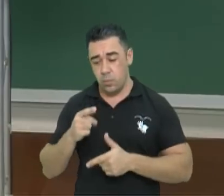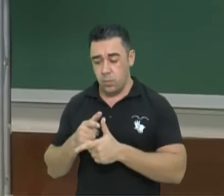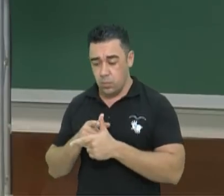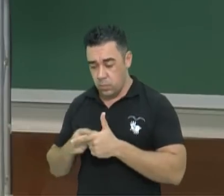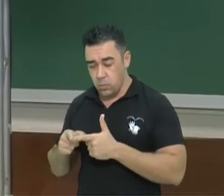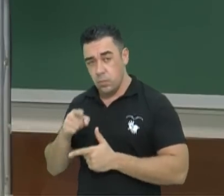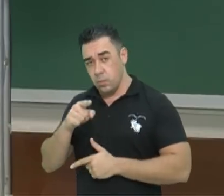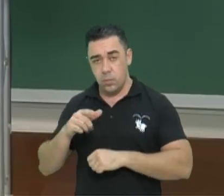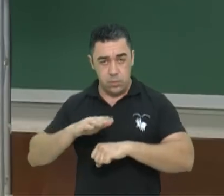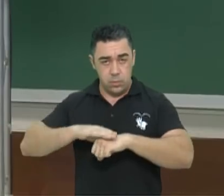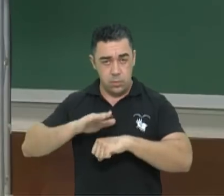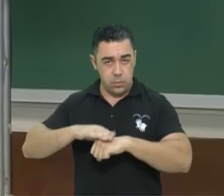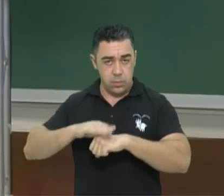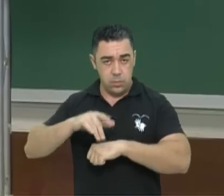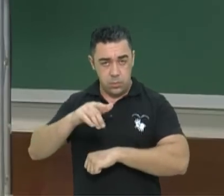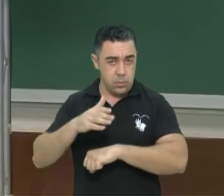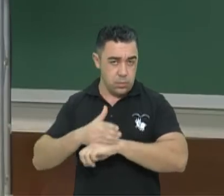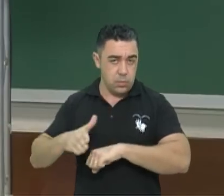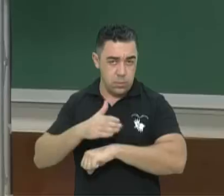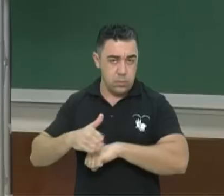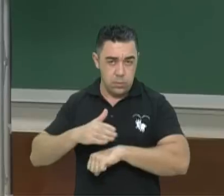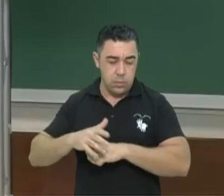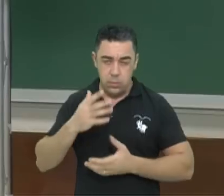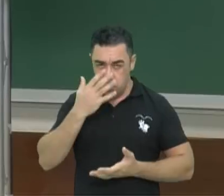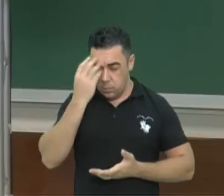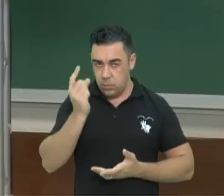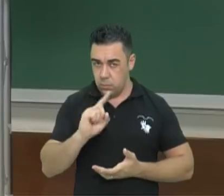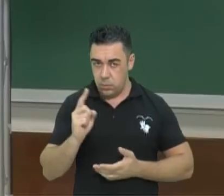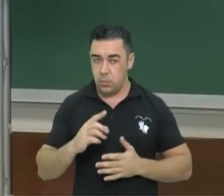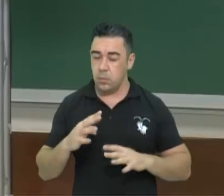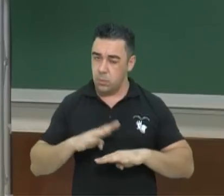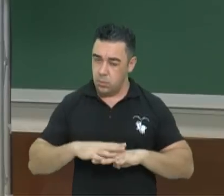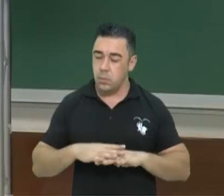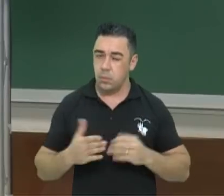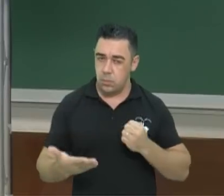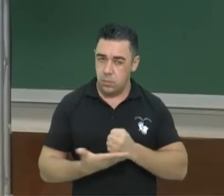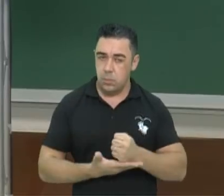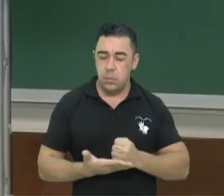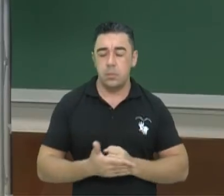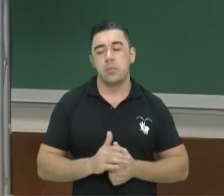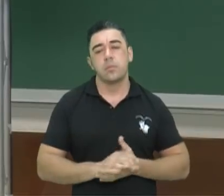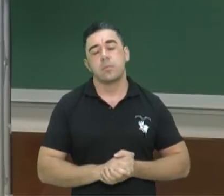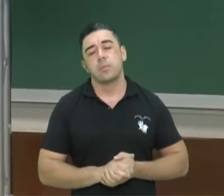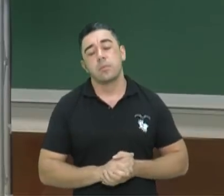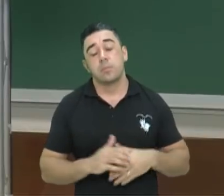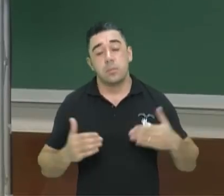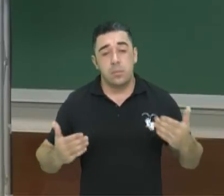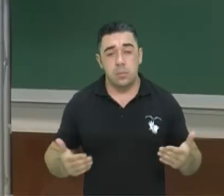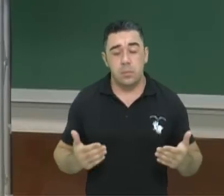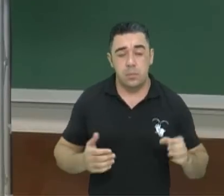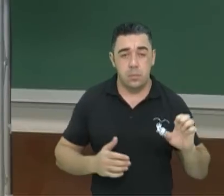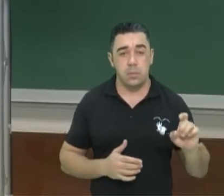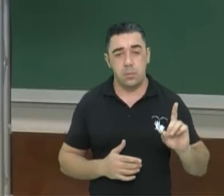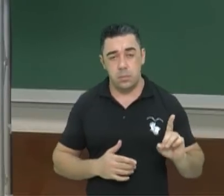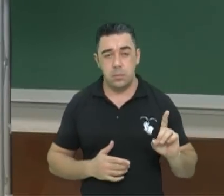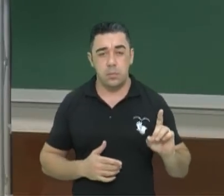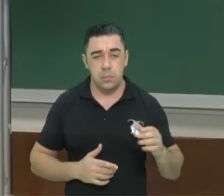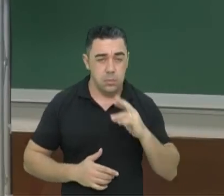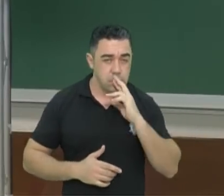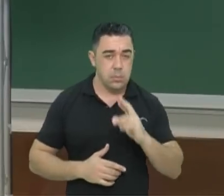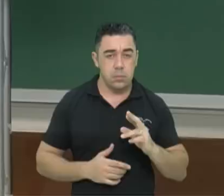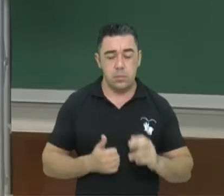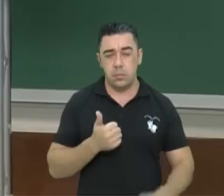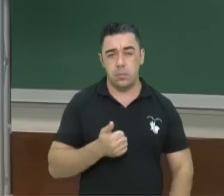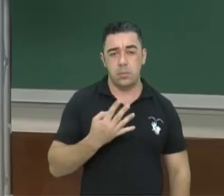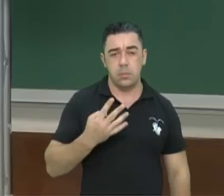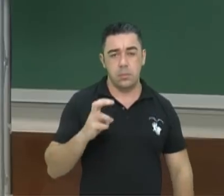fazer para que assim você vai treinando e não esquece a matemática básica. Então, logo, o ED, ele me